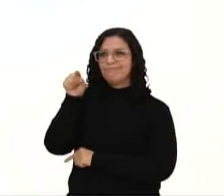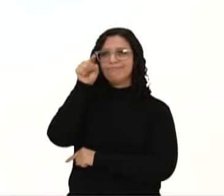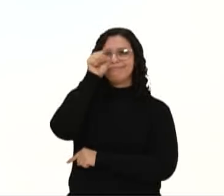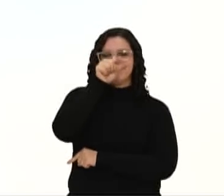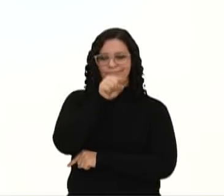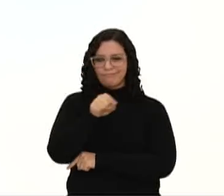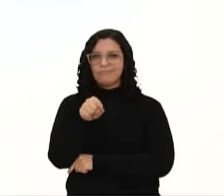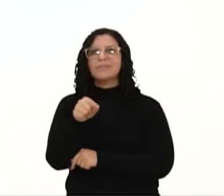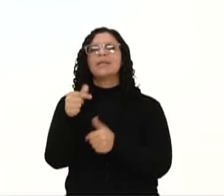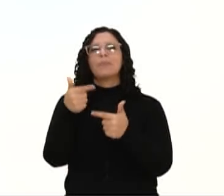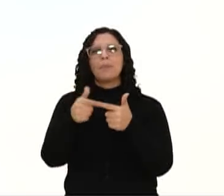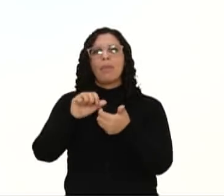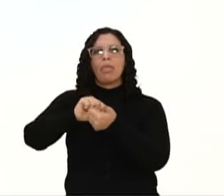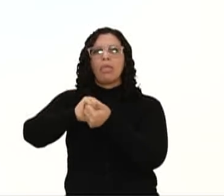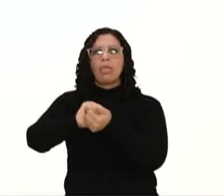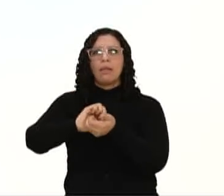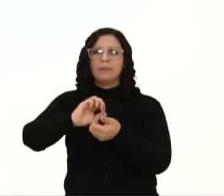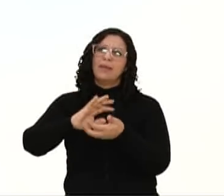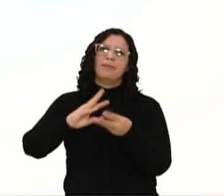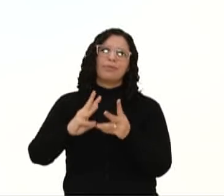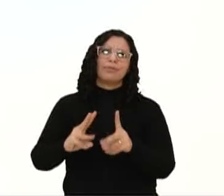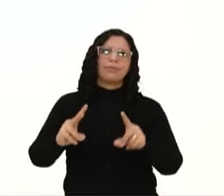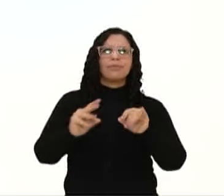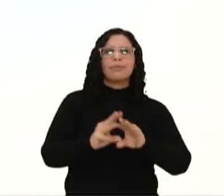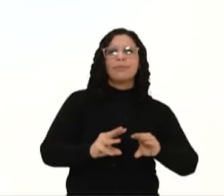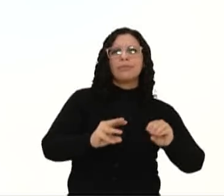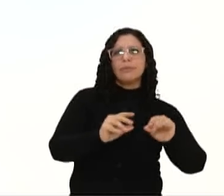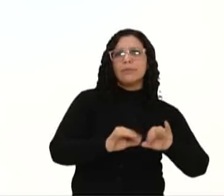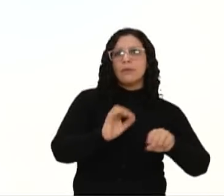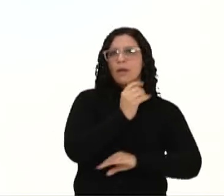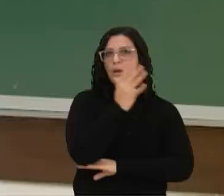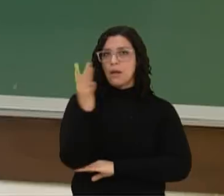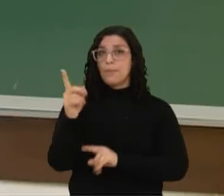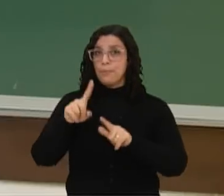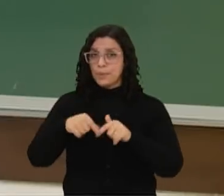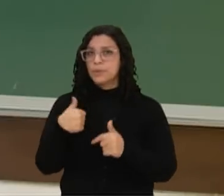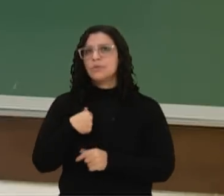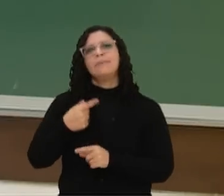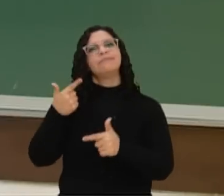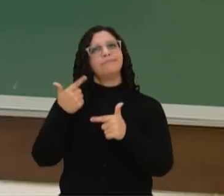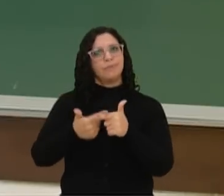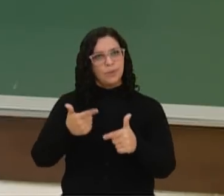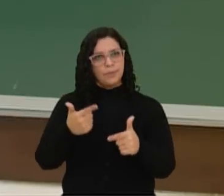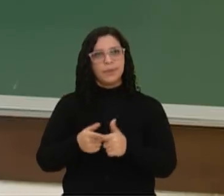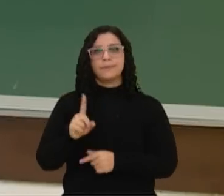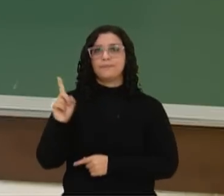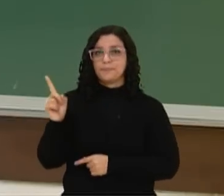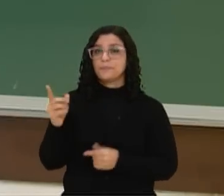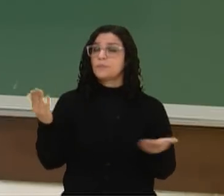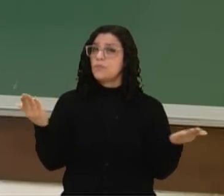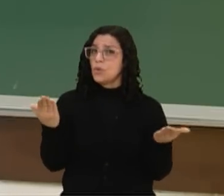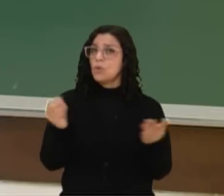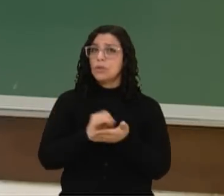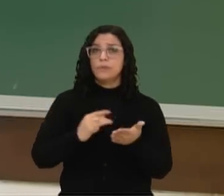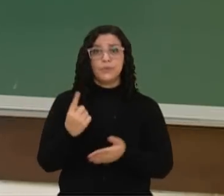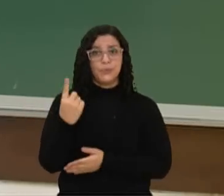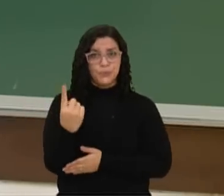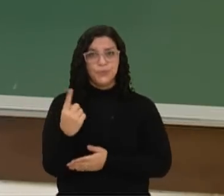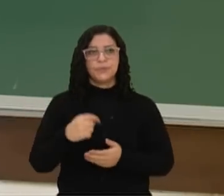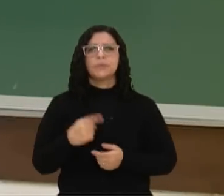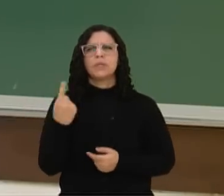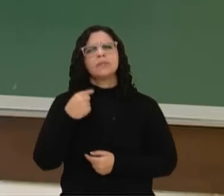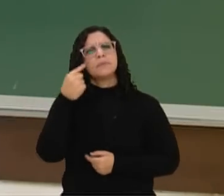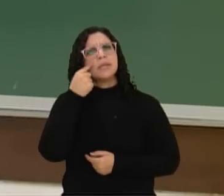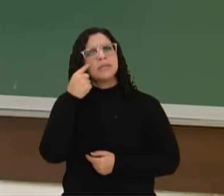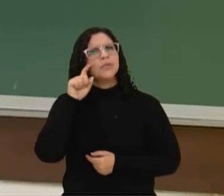de estragar o meio natural, né? E aí eu digo que são problemas ambientais. Atividadezinha ali para a